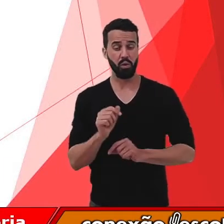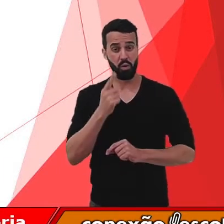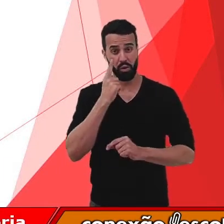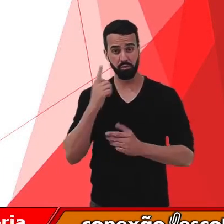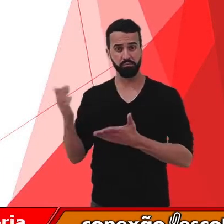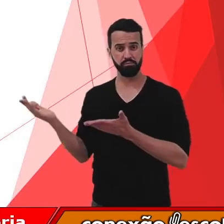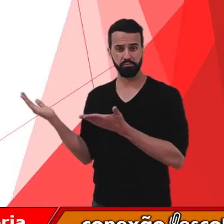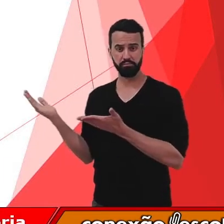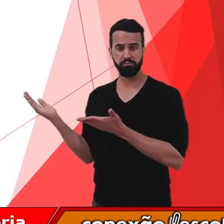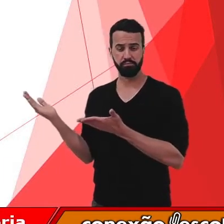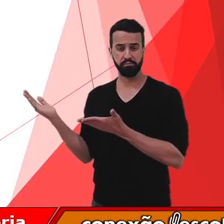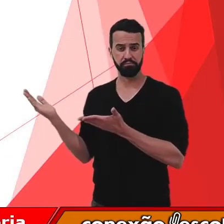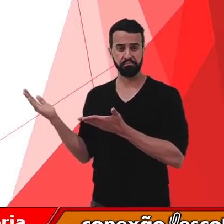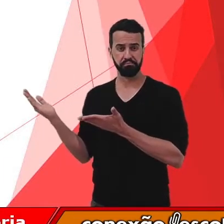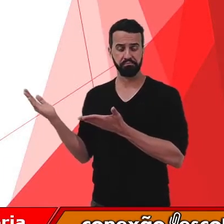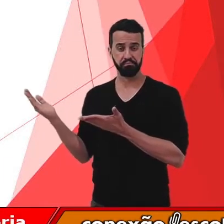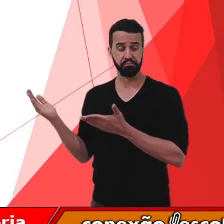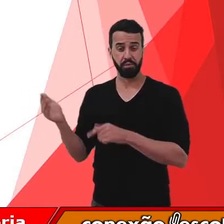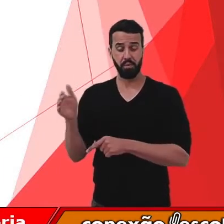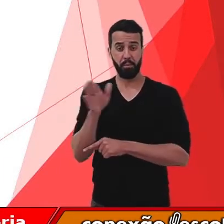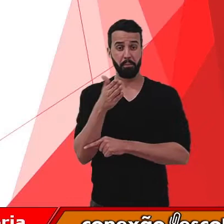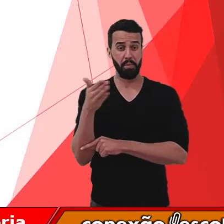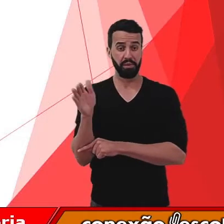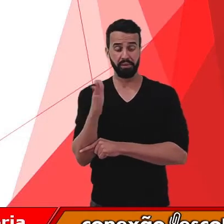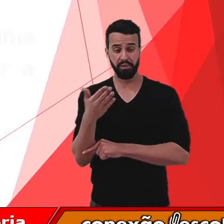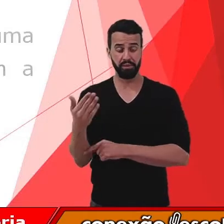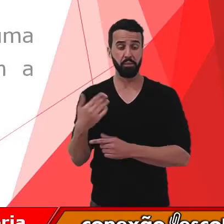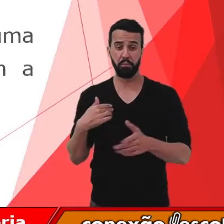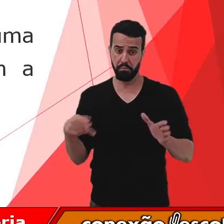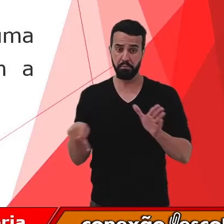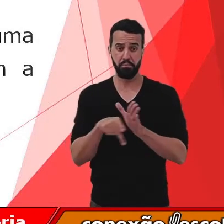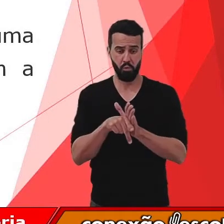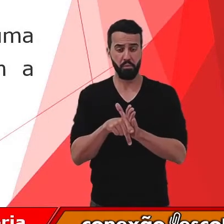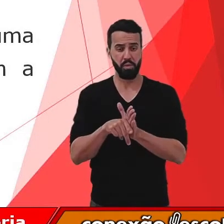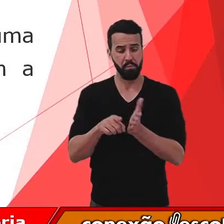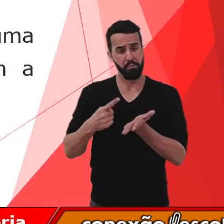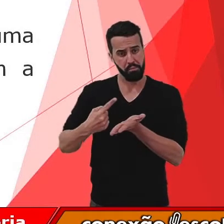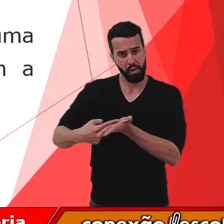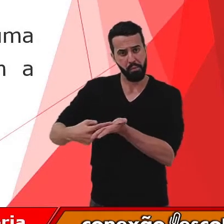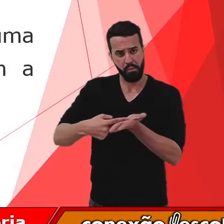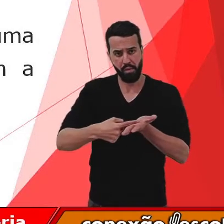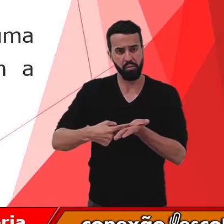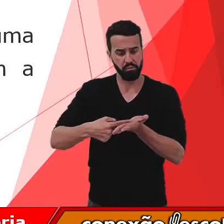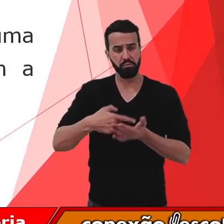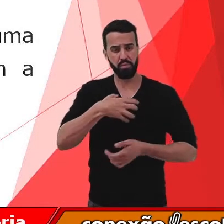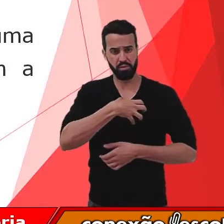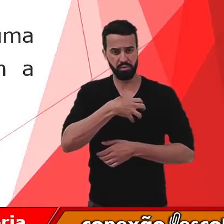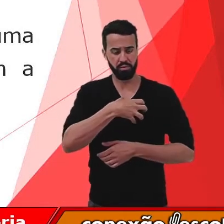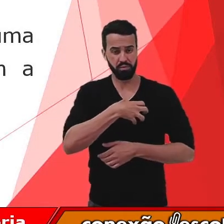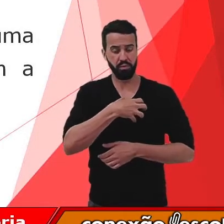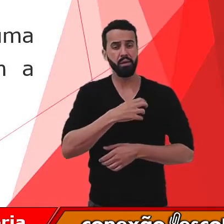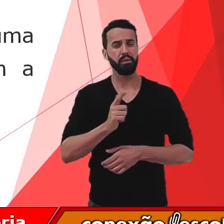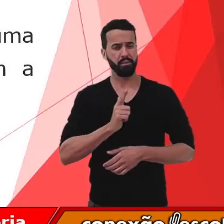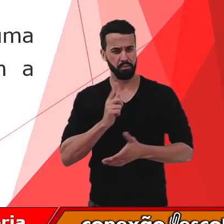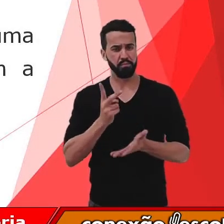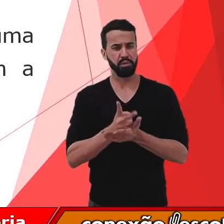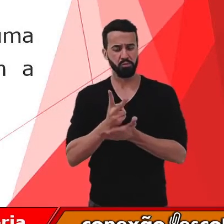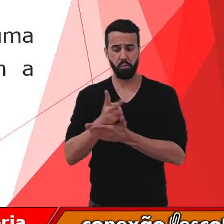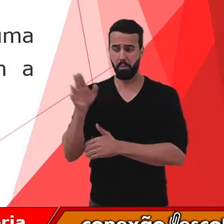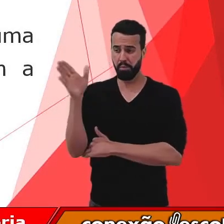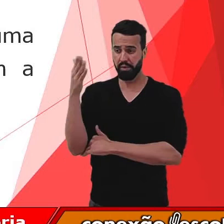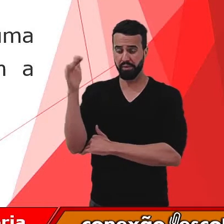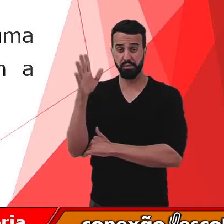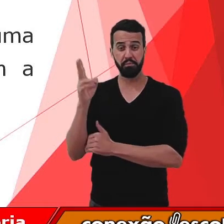imagem aqui é a imagem da bandeira da Conjuração, porém, na bandeira da Bahia ainda se mantém essas